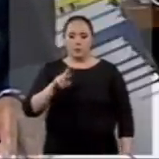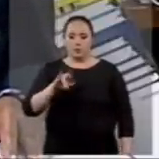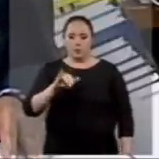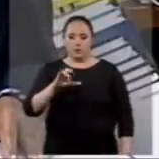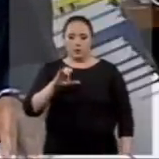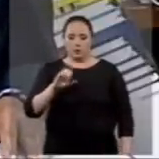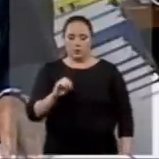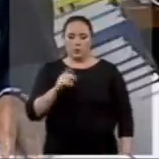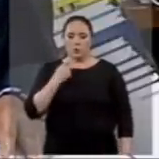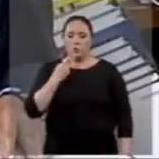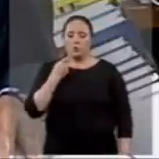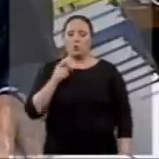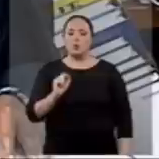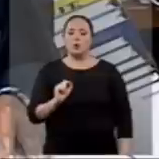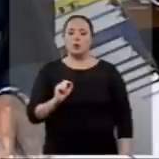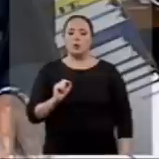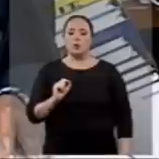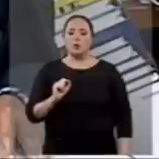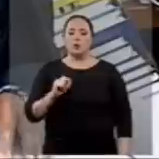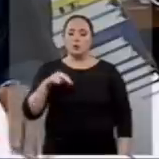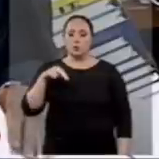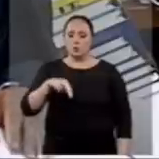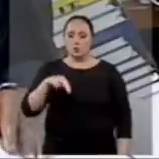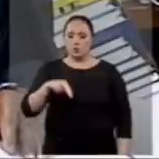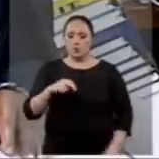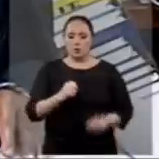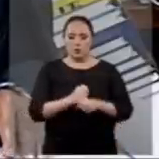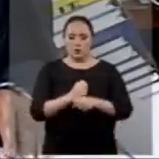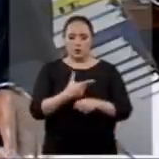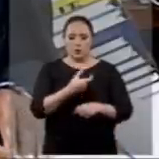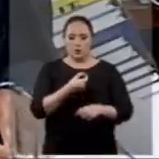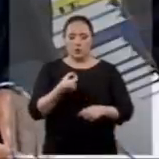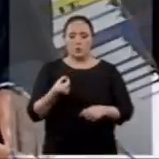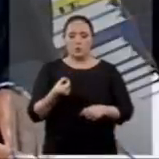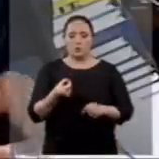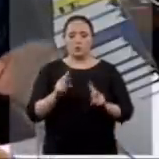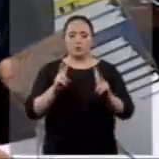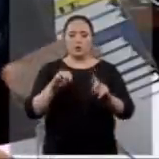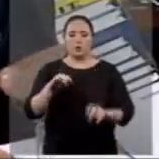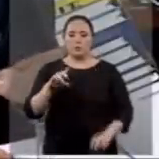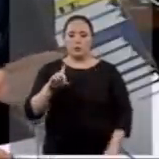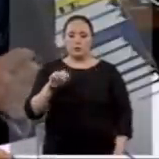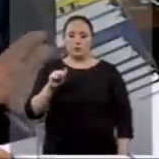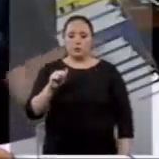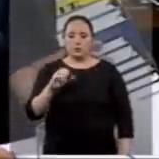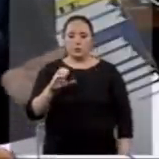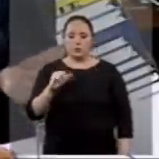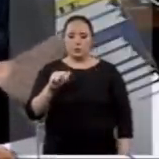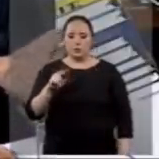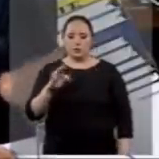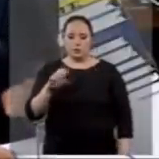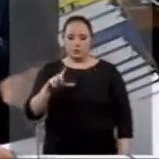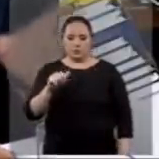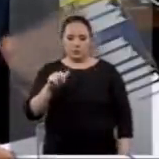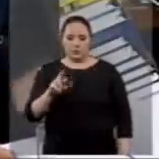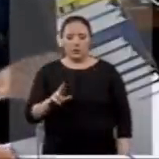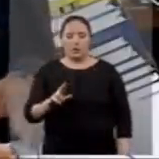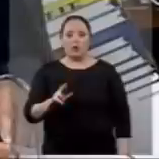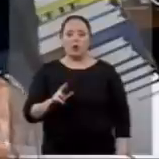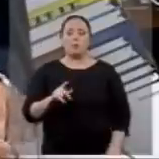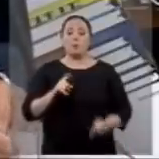implementou em novembro de 2000 a medida cautelar para suspender a eficácia da